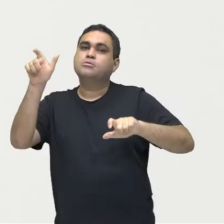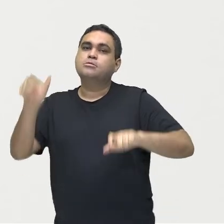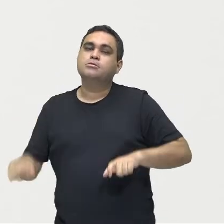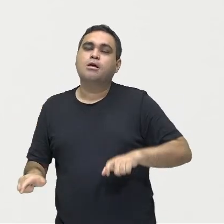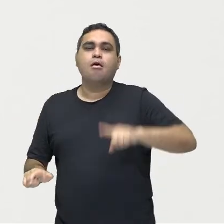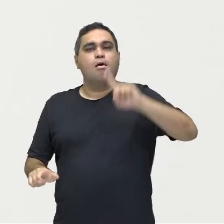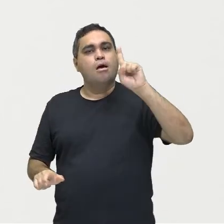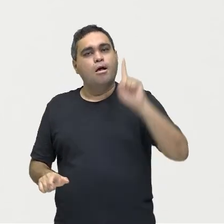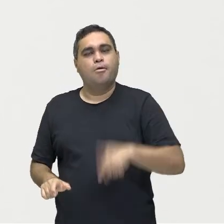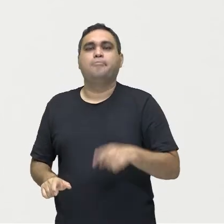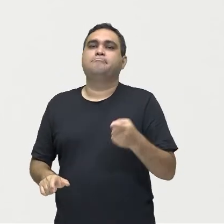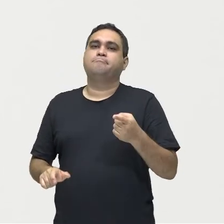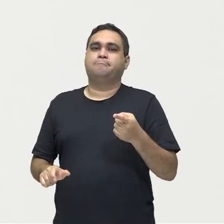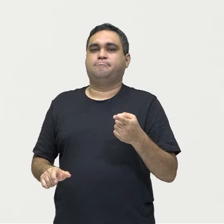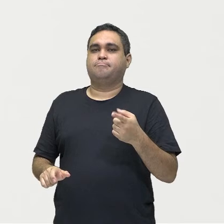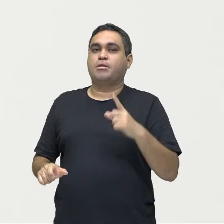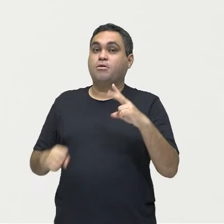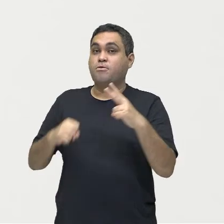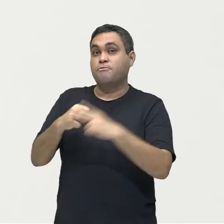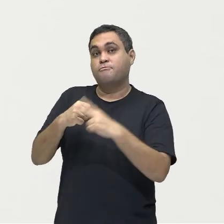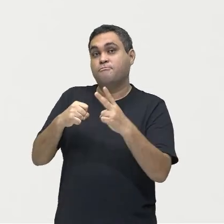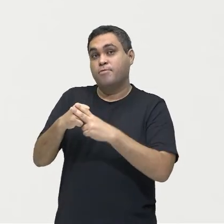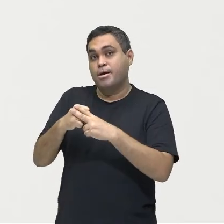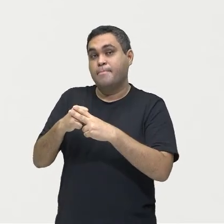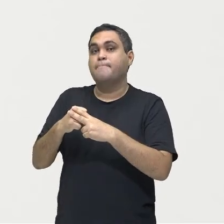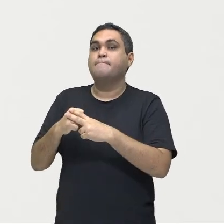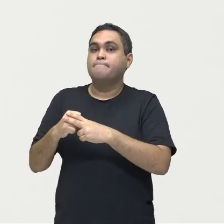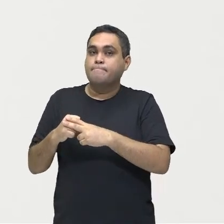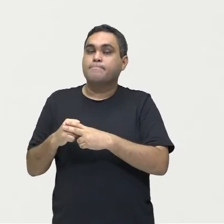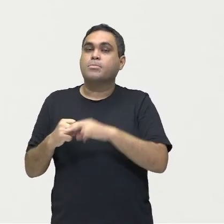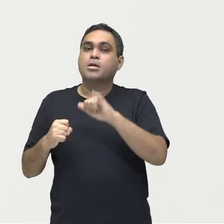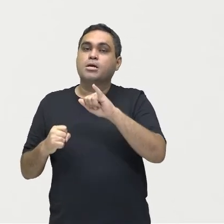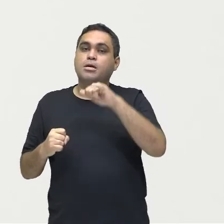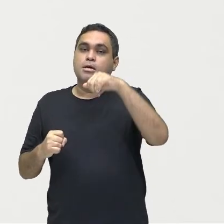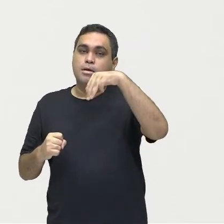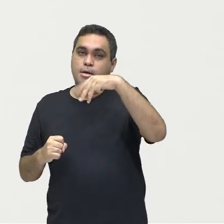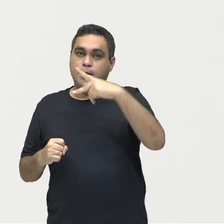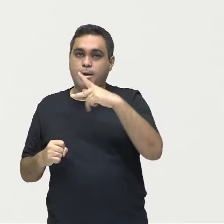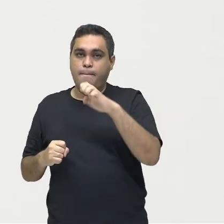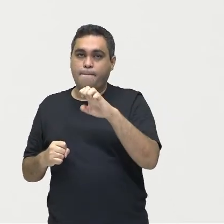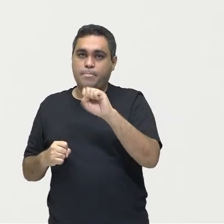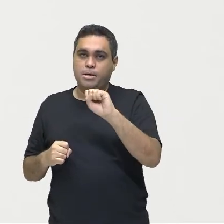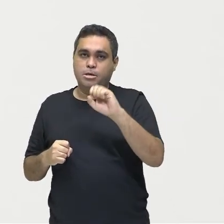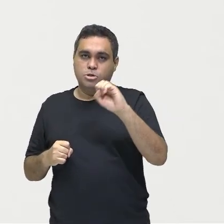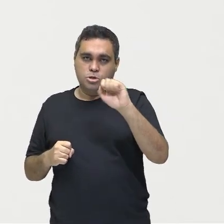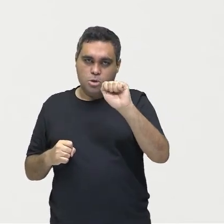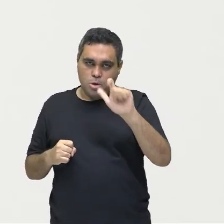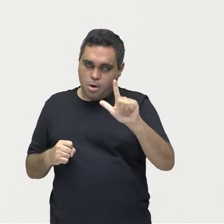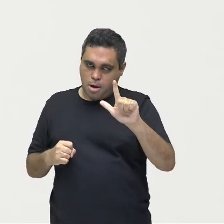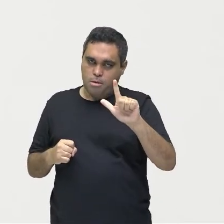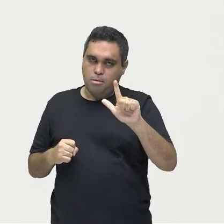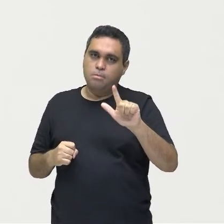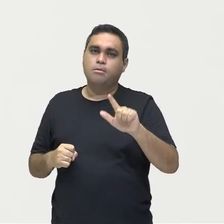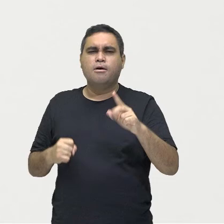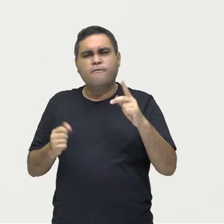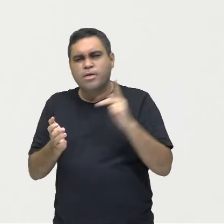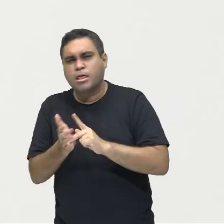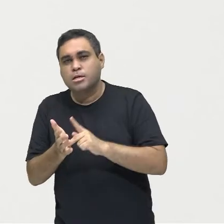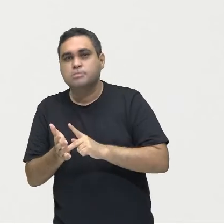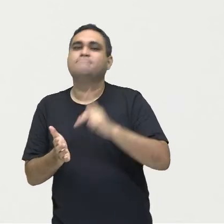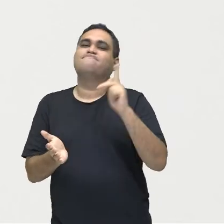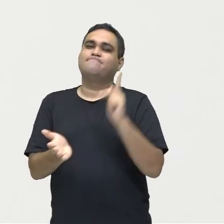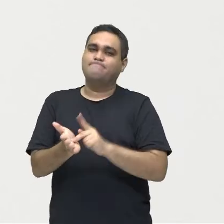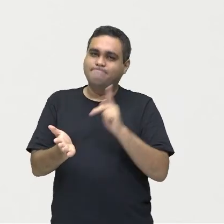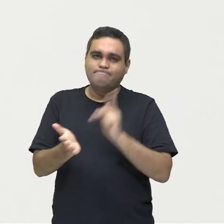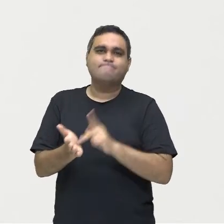sujeito é aquela que apresenta um verbo impessoal. E isso é verdadeiro, amor? Com certeza. A